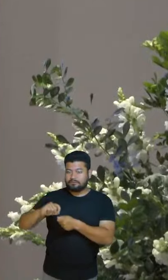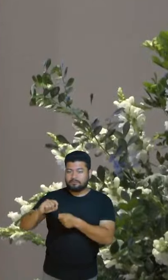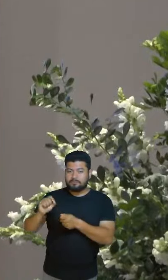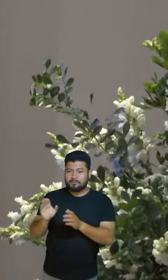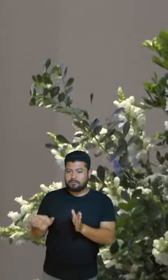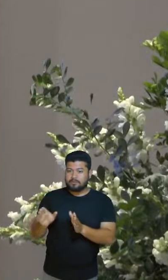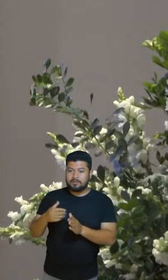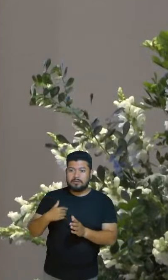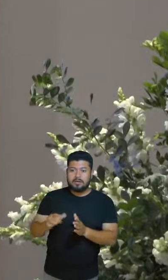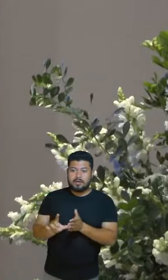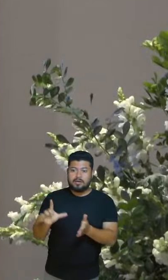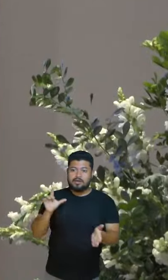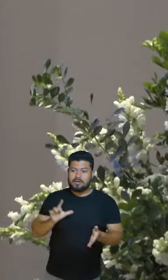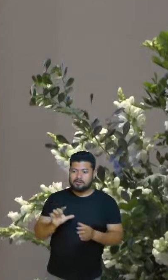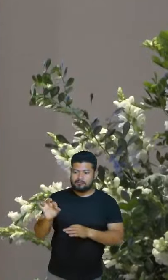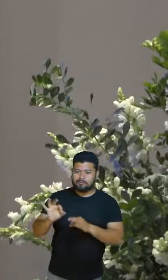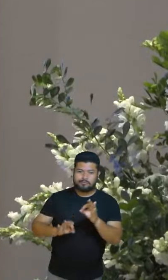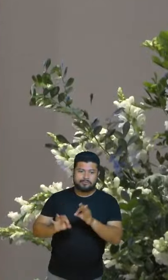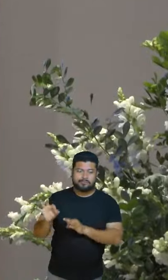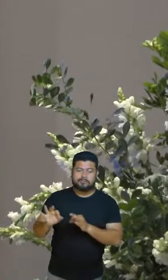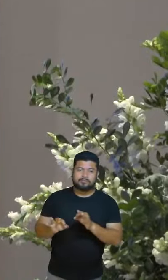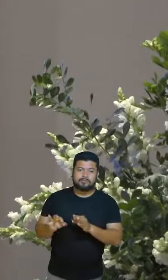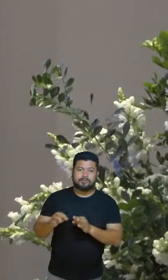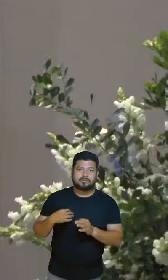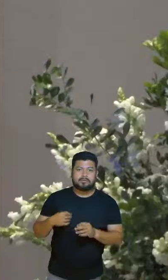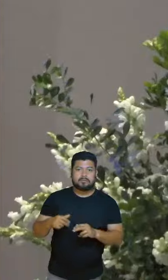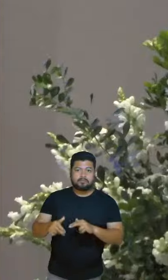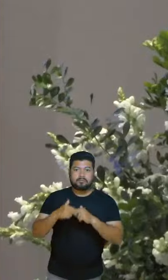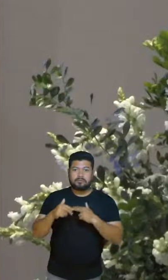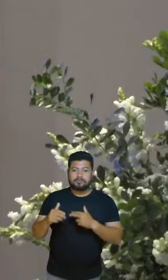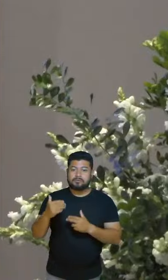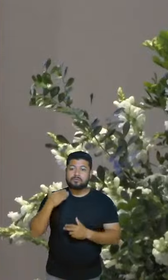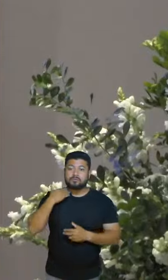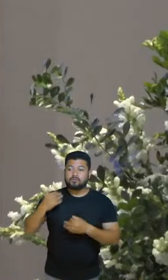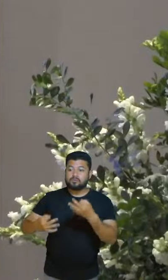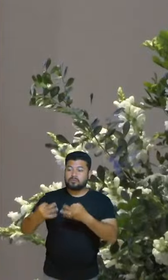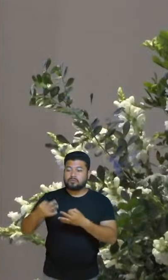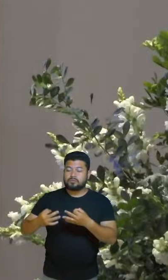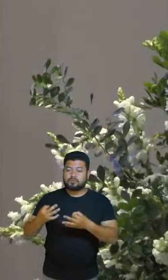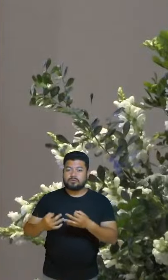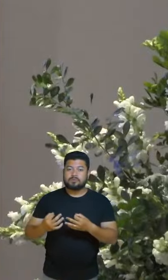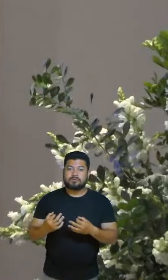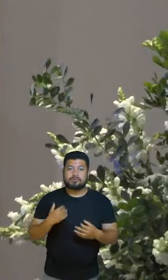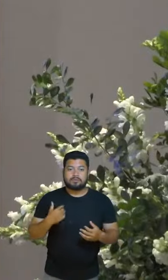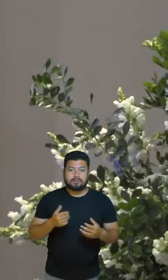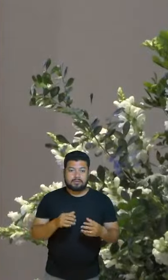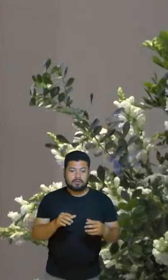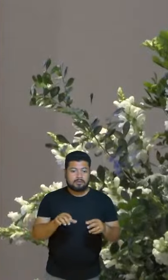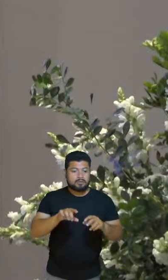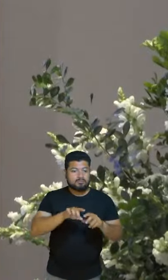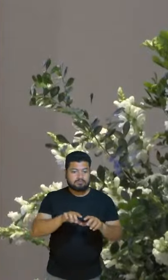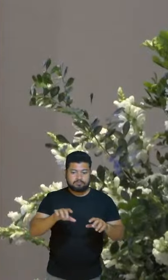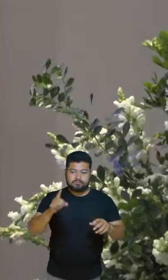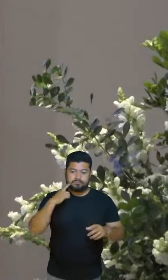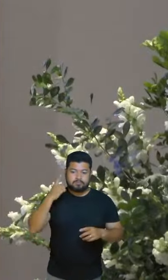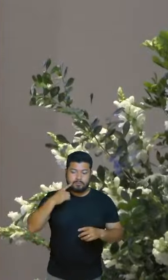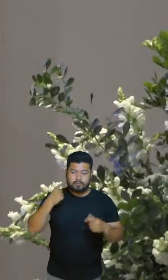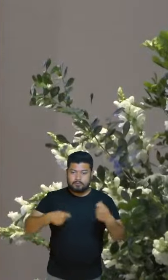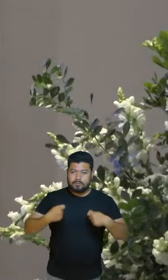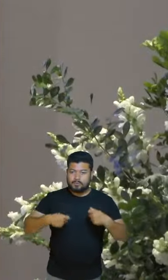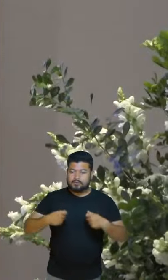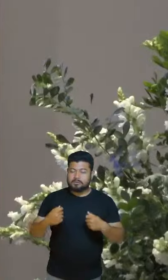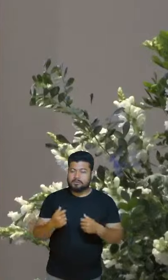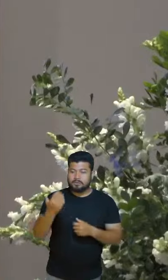juiz e as partes tê que estar atentas para separar o que é científico do que não é científico nós podemos